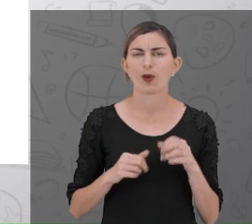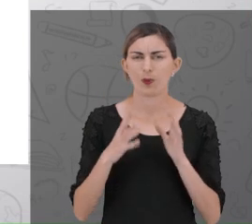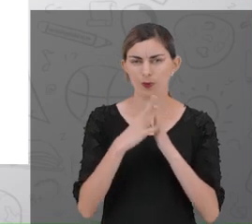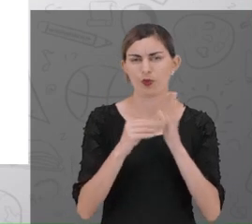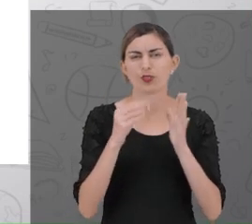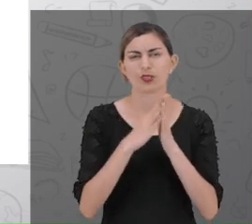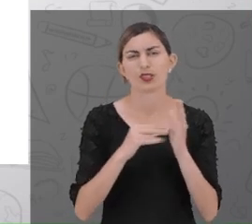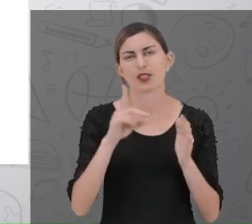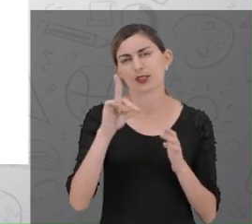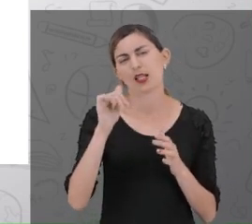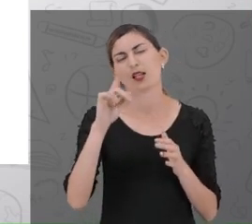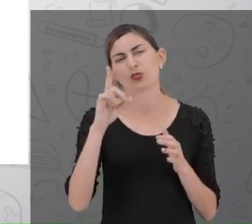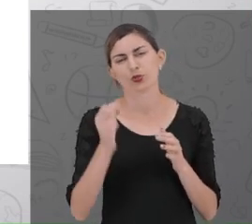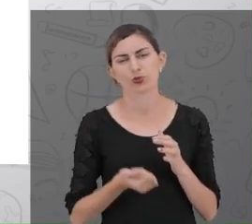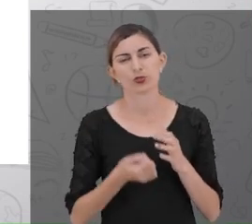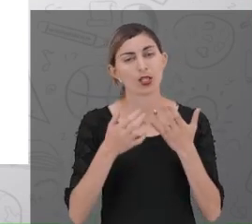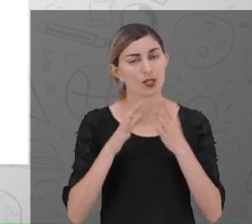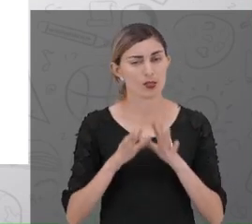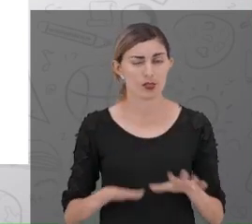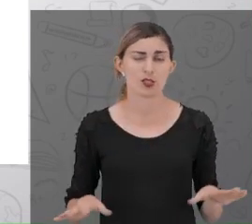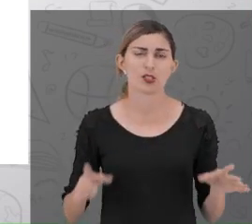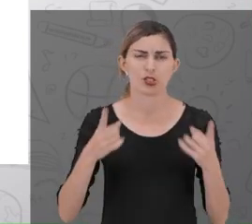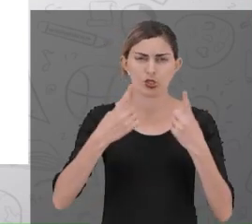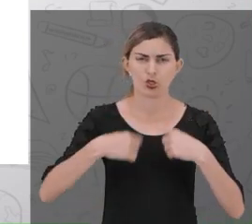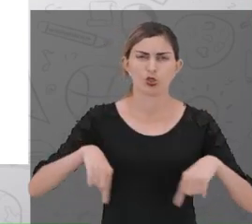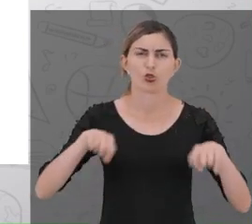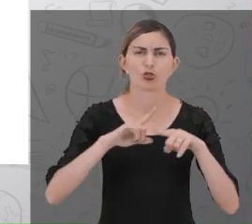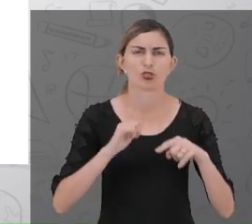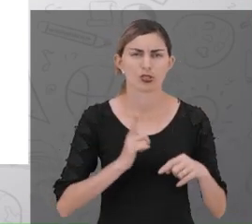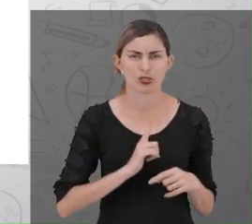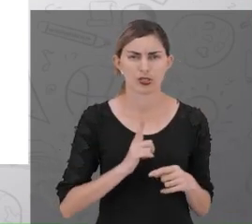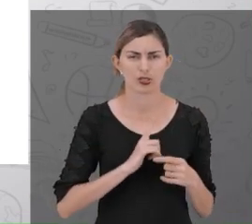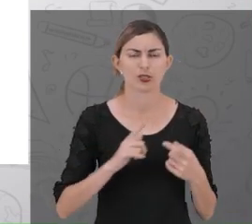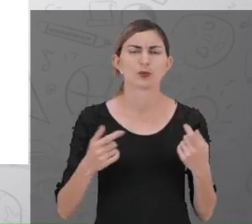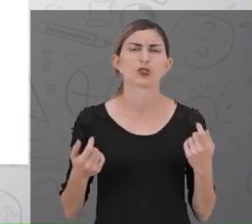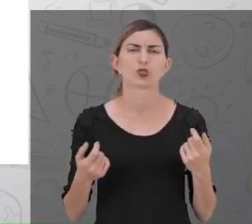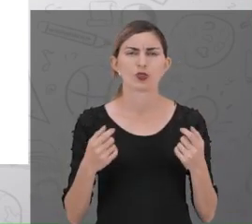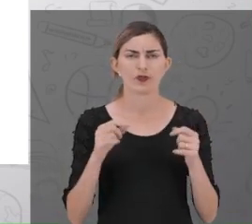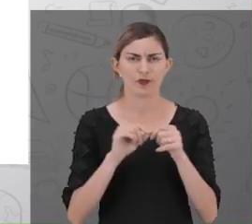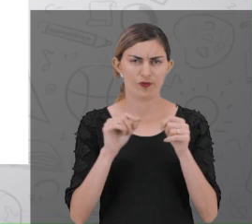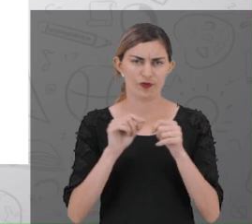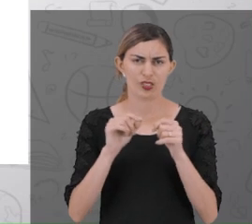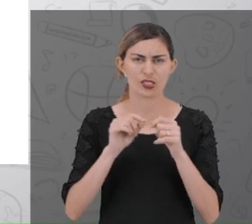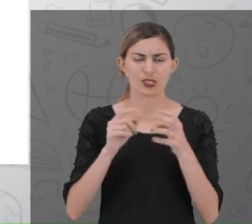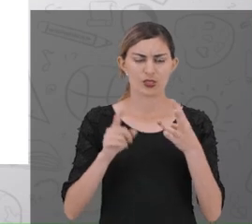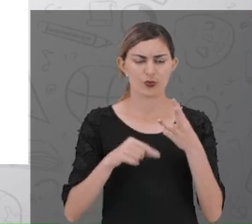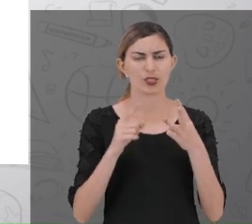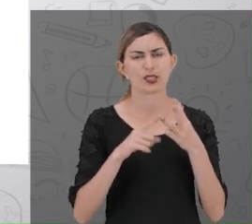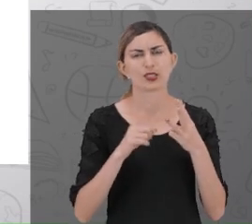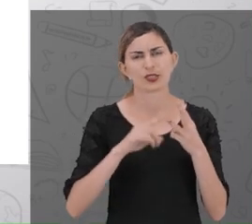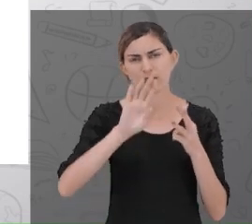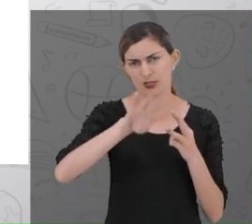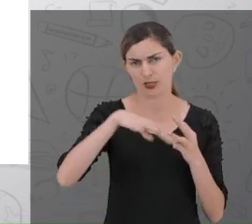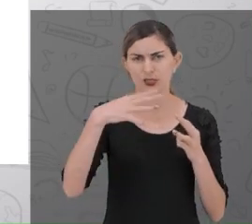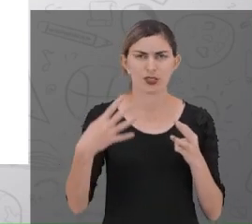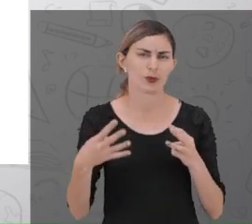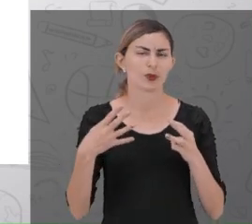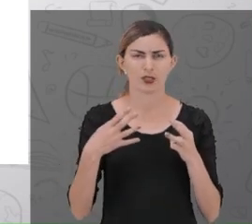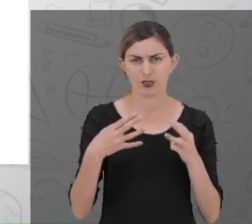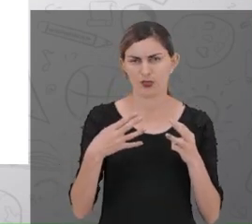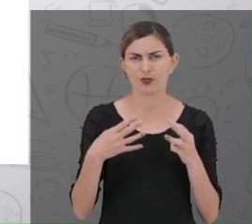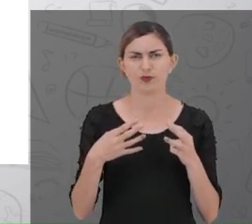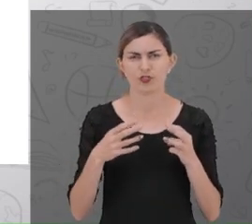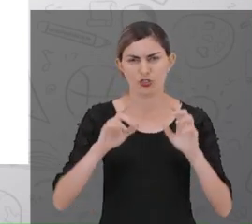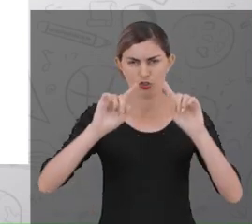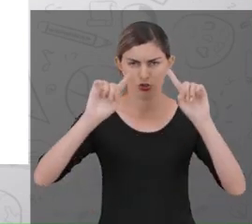competência, para modelagem de banco de dados. Assim, nós teremos necessariamente que construir uma terceira